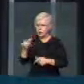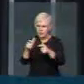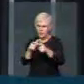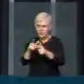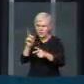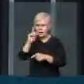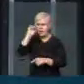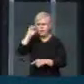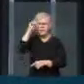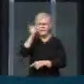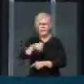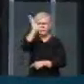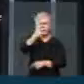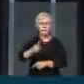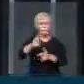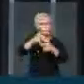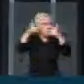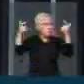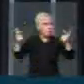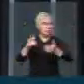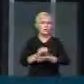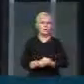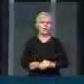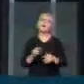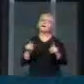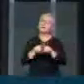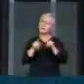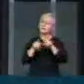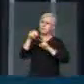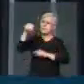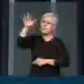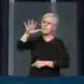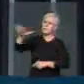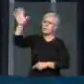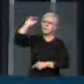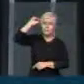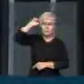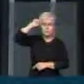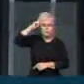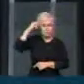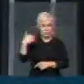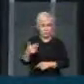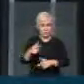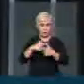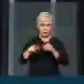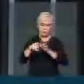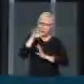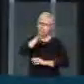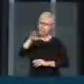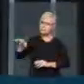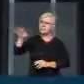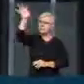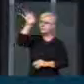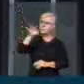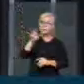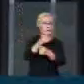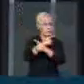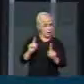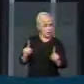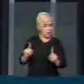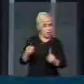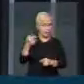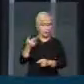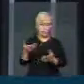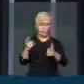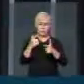E, portanto, há nordestino negro também. Aqui não é um problema de região em que viveu ou que nasceu. Aqui é uma